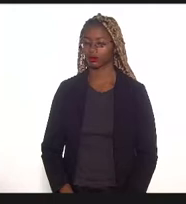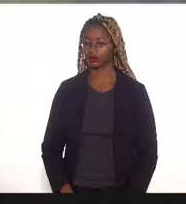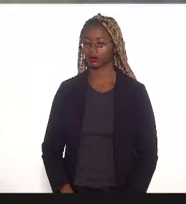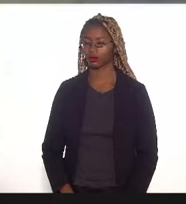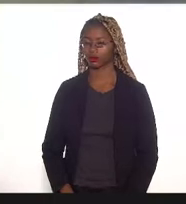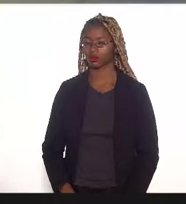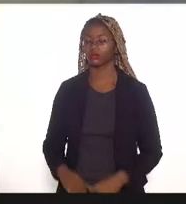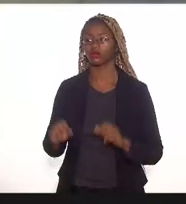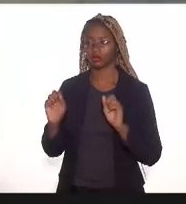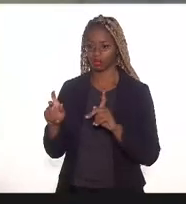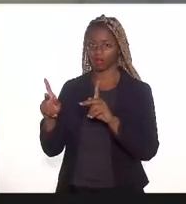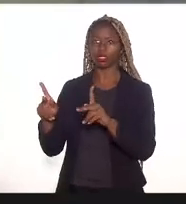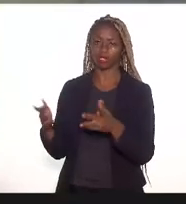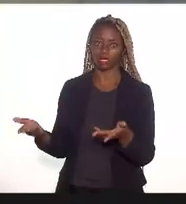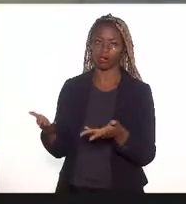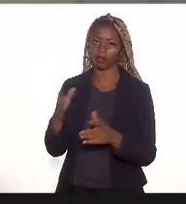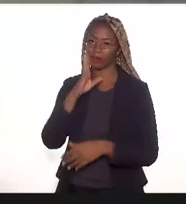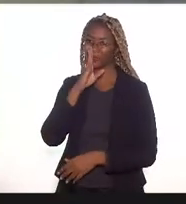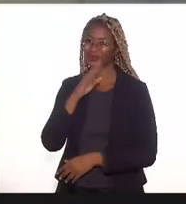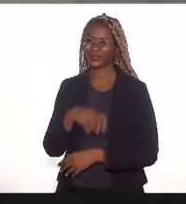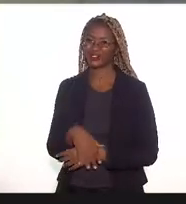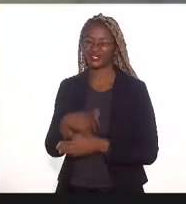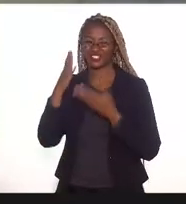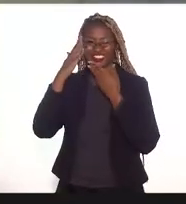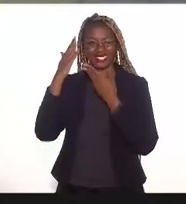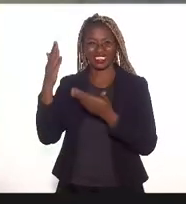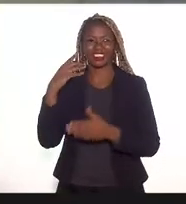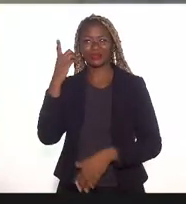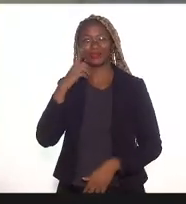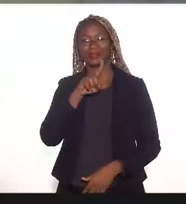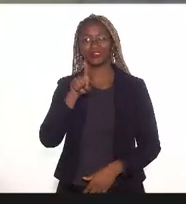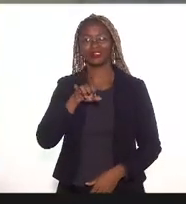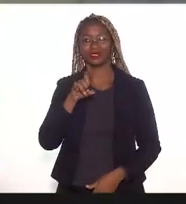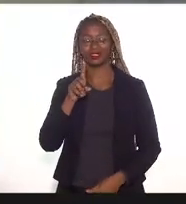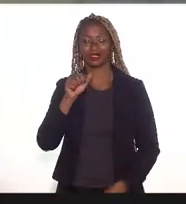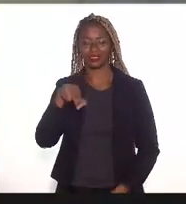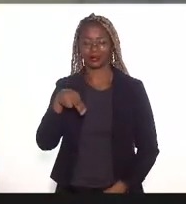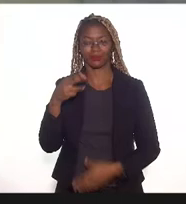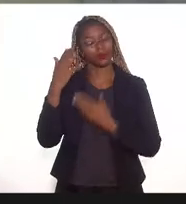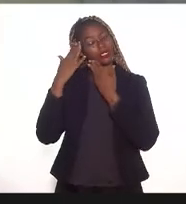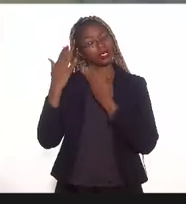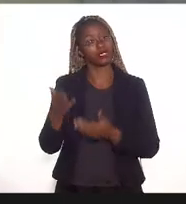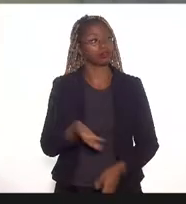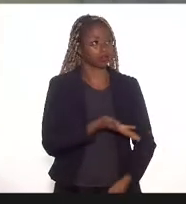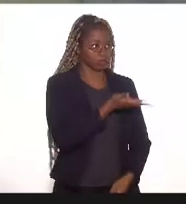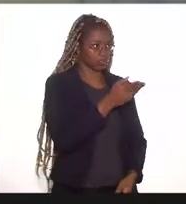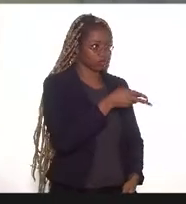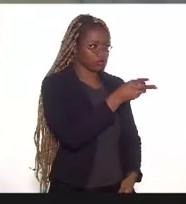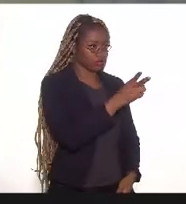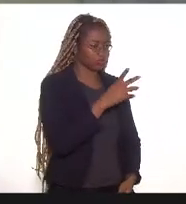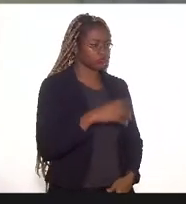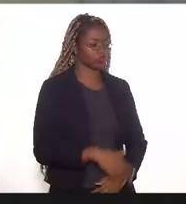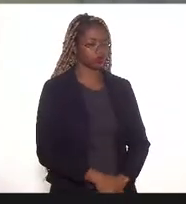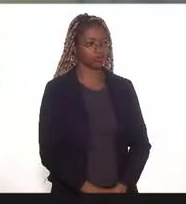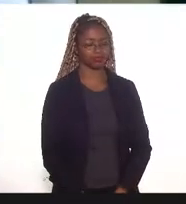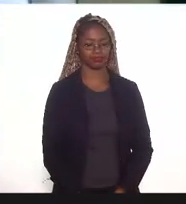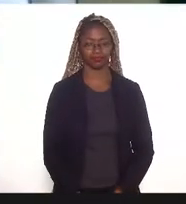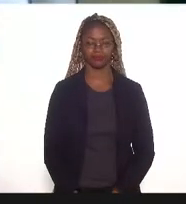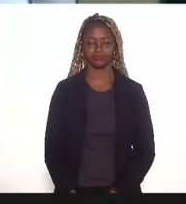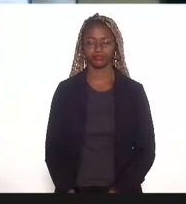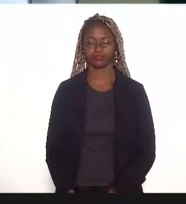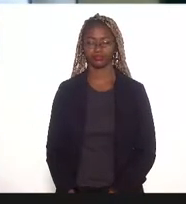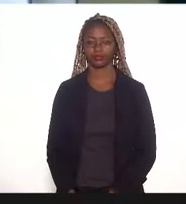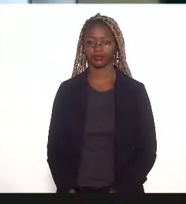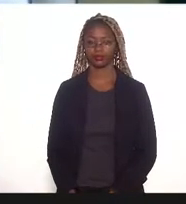som. Tá. Ok, agora fechou. Obrigado, deputada Azeidan. Por favor, doutor Rafael Lira. Obrigado.